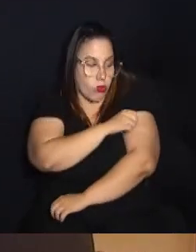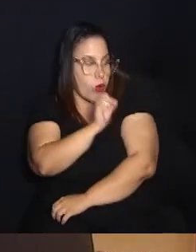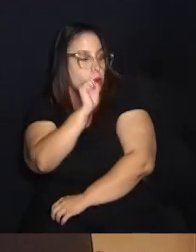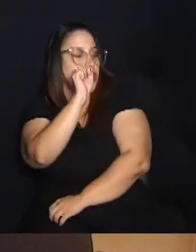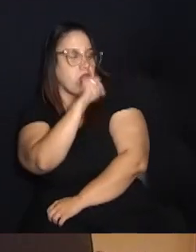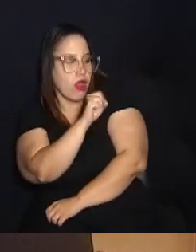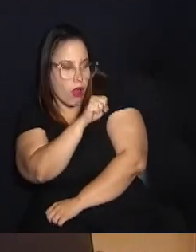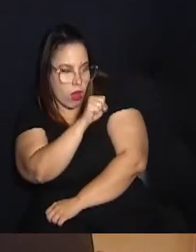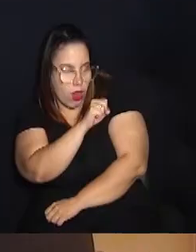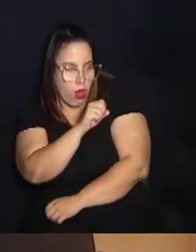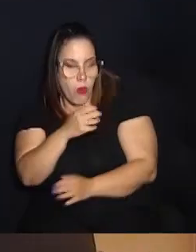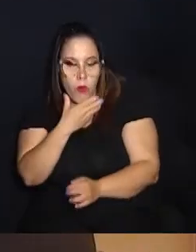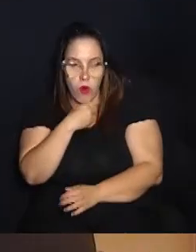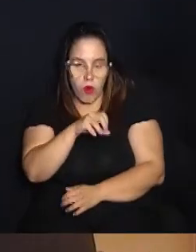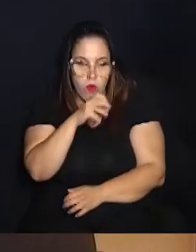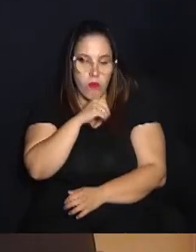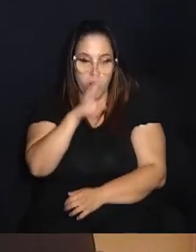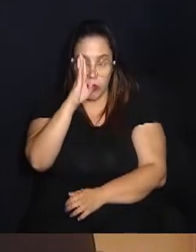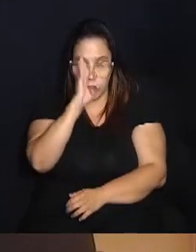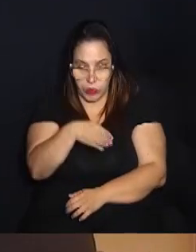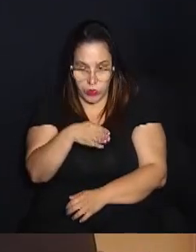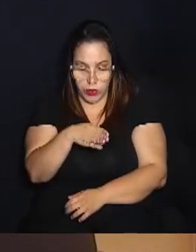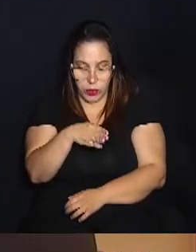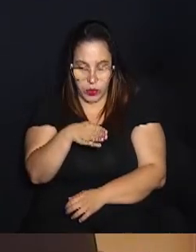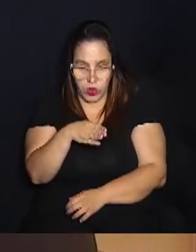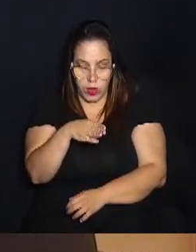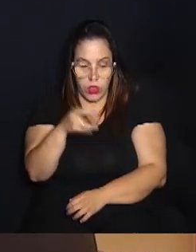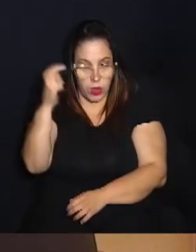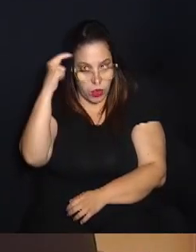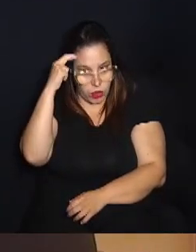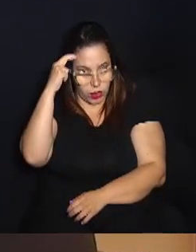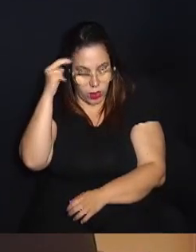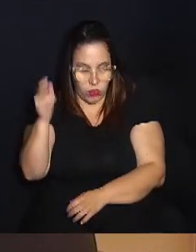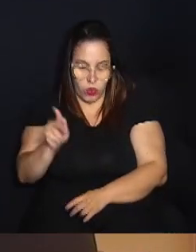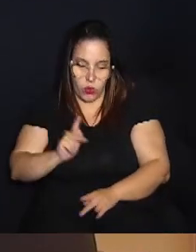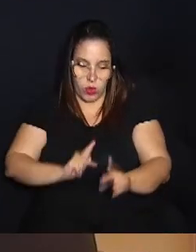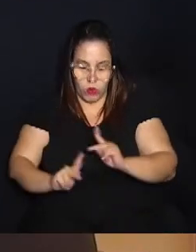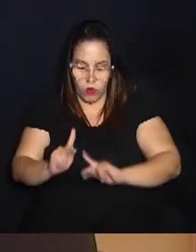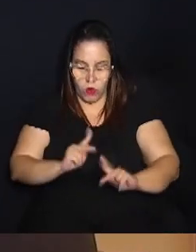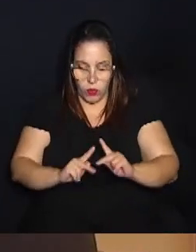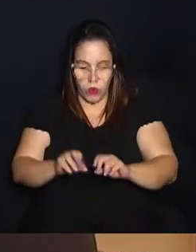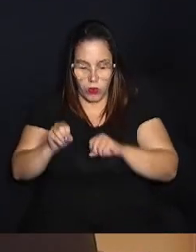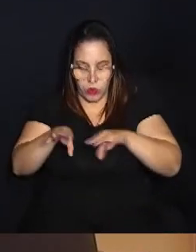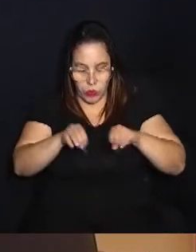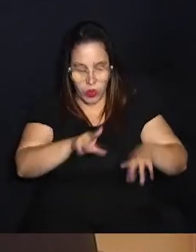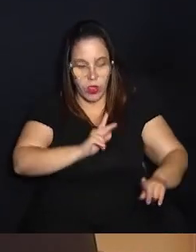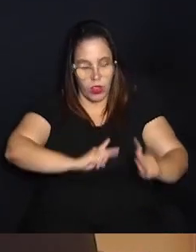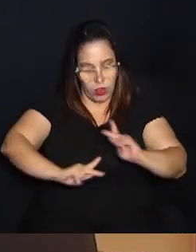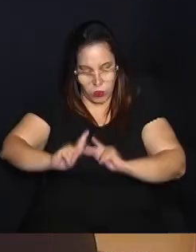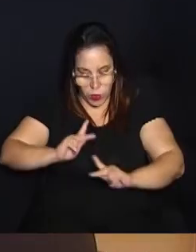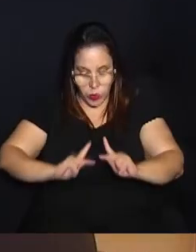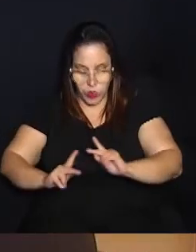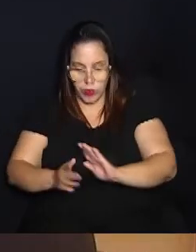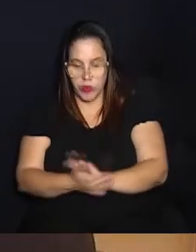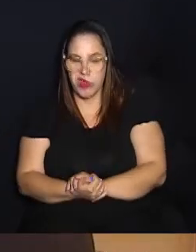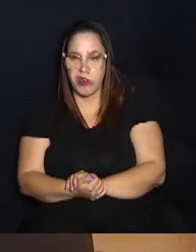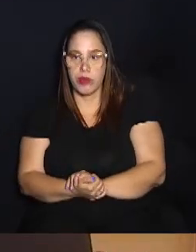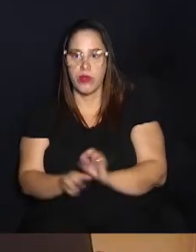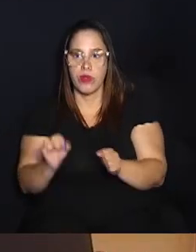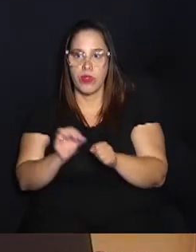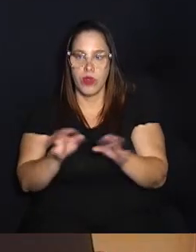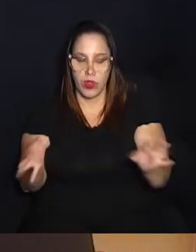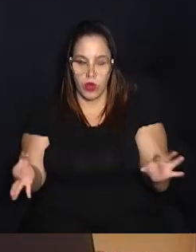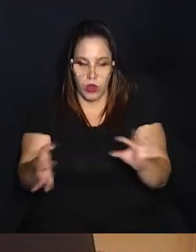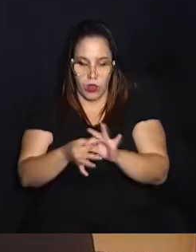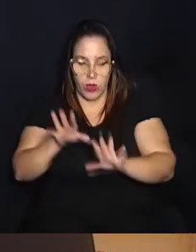aluno. Sim, tanto que Paulo Freire é um dos principais expoentes da cultura popular, da educação popular. Ele